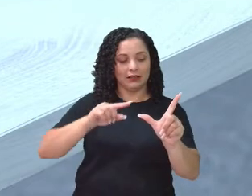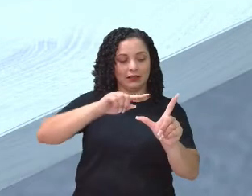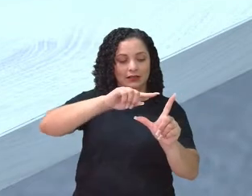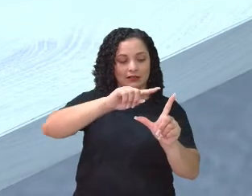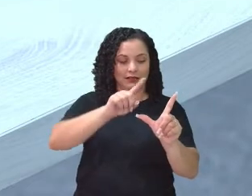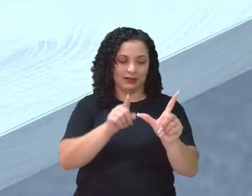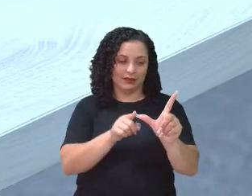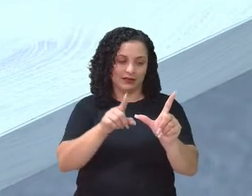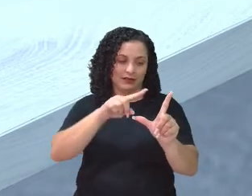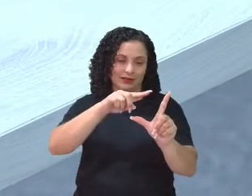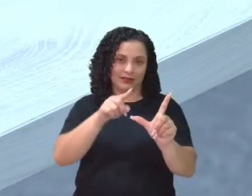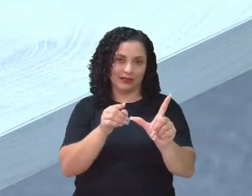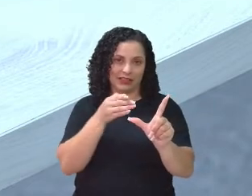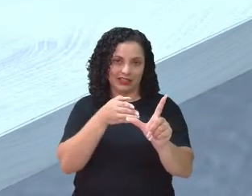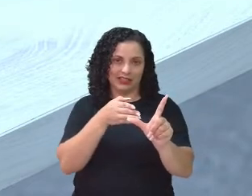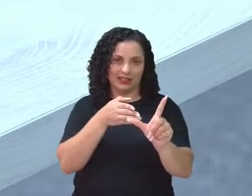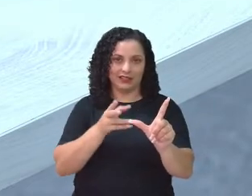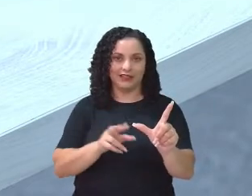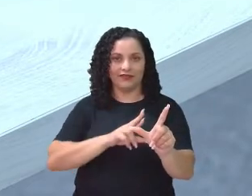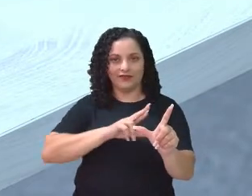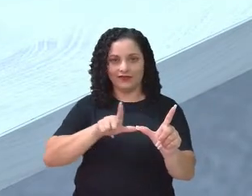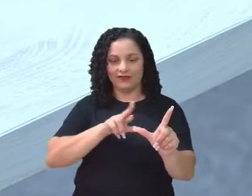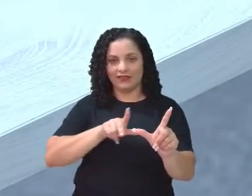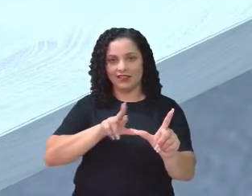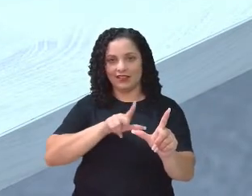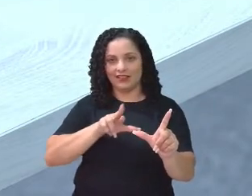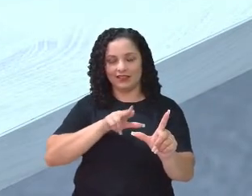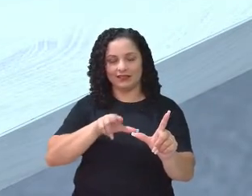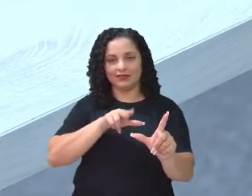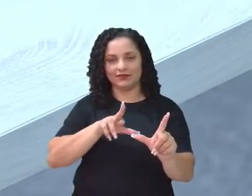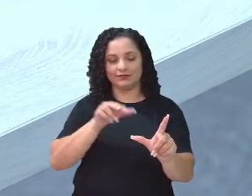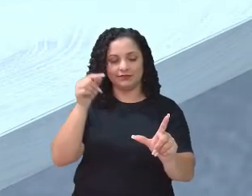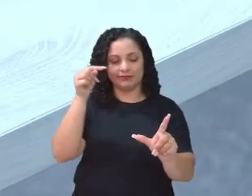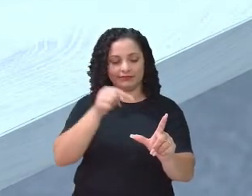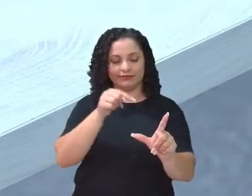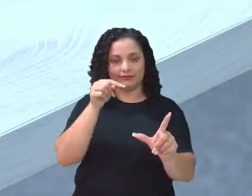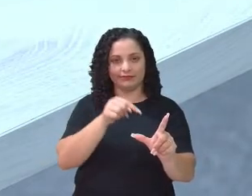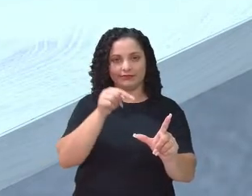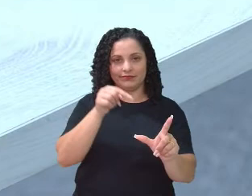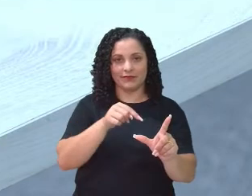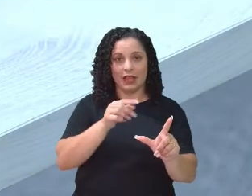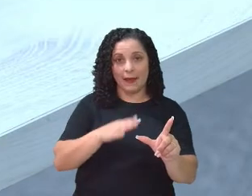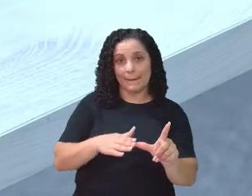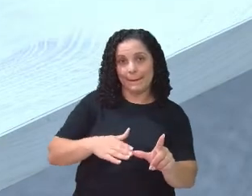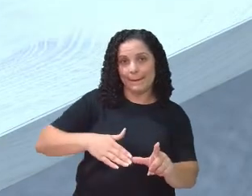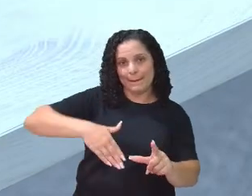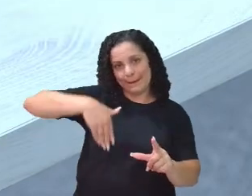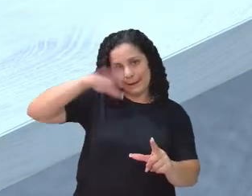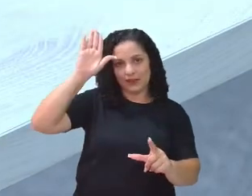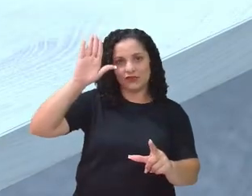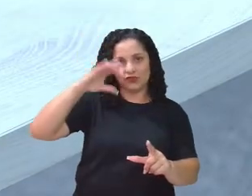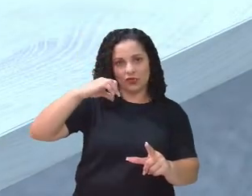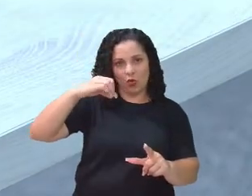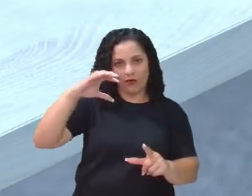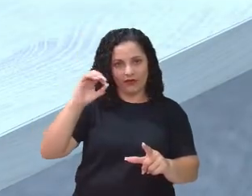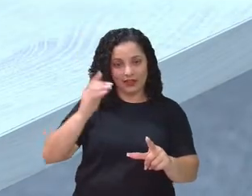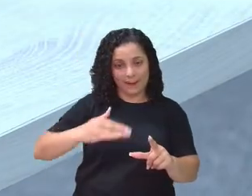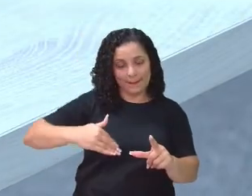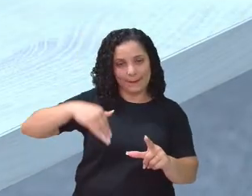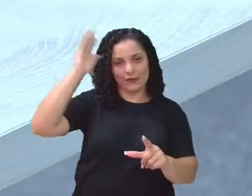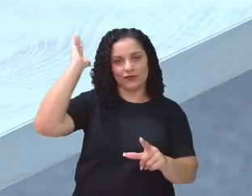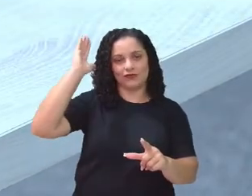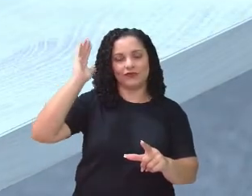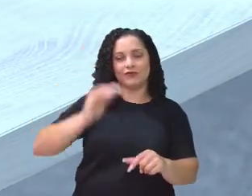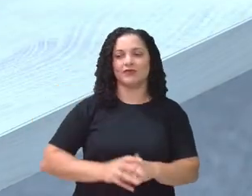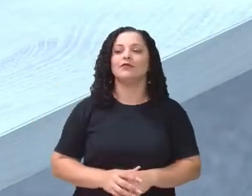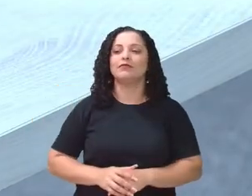posso dizer que o ângulo desse pentágono aqui, certo? Ele é um ângulo maior do que 90 graus, certo? Então,